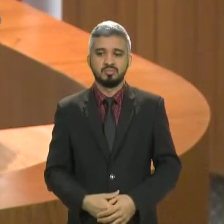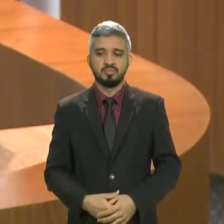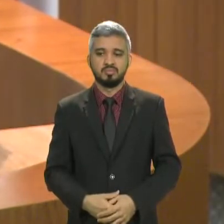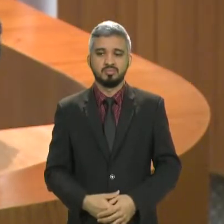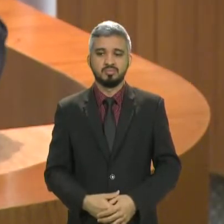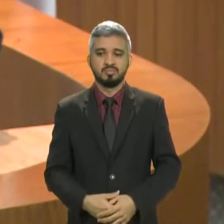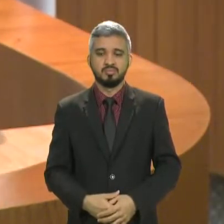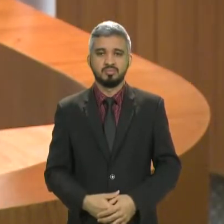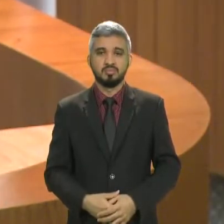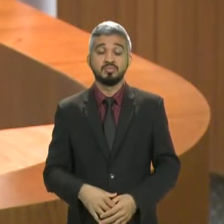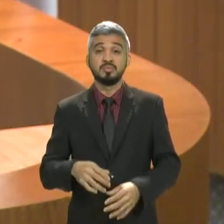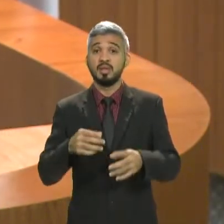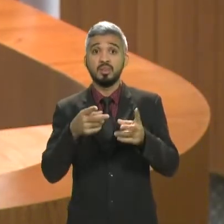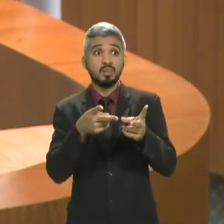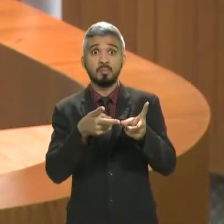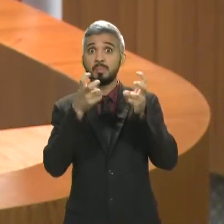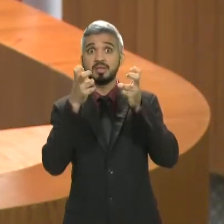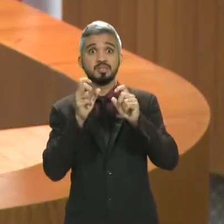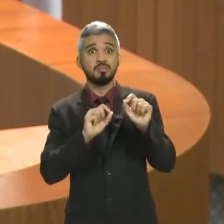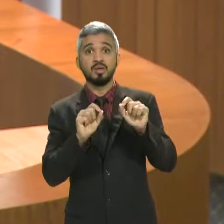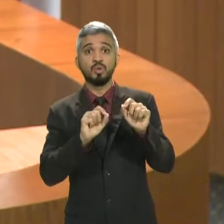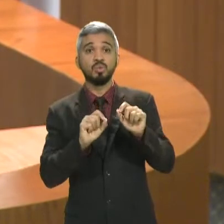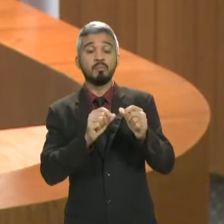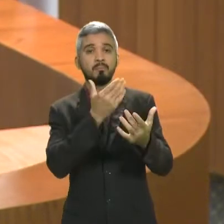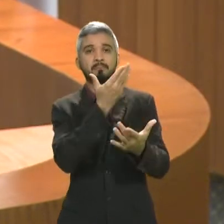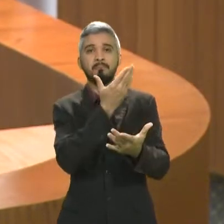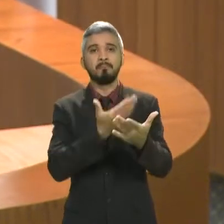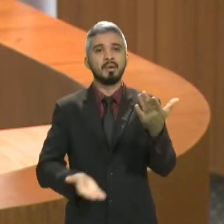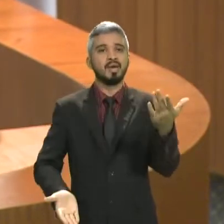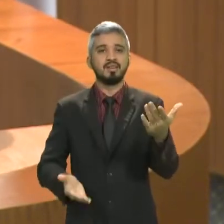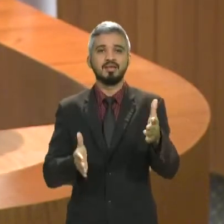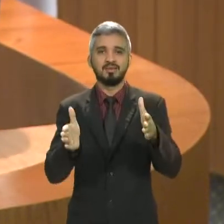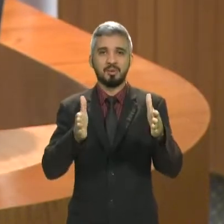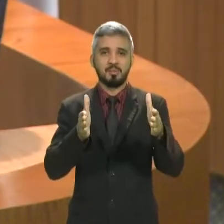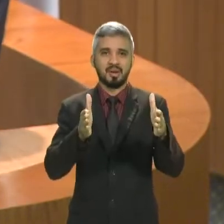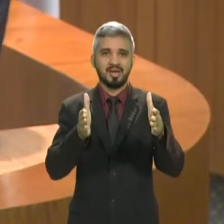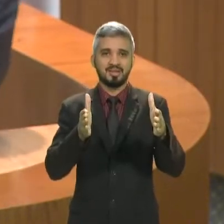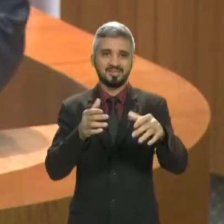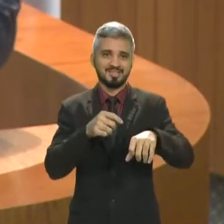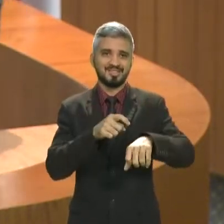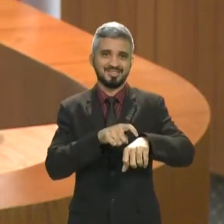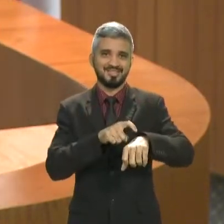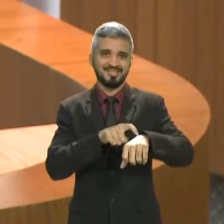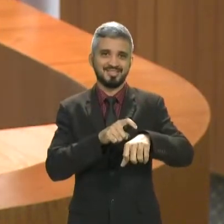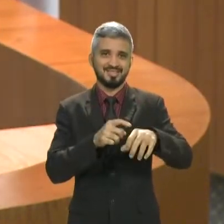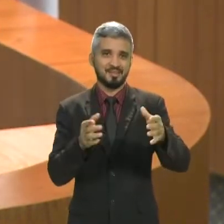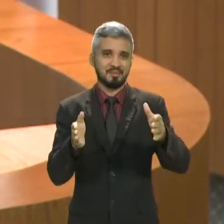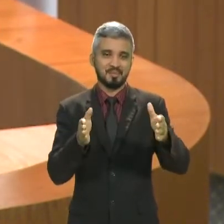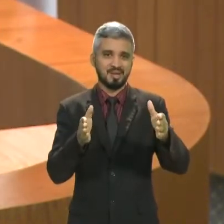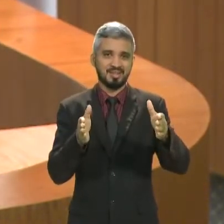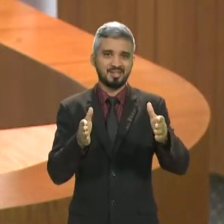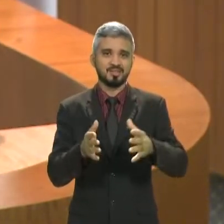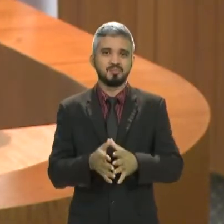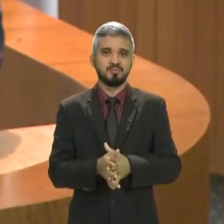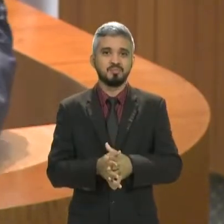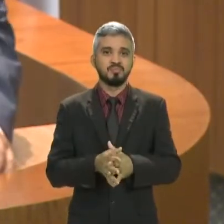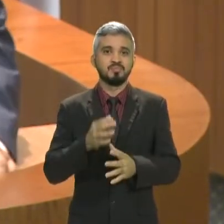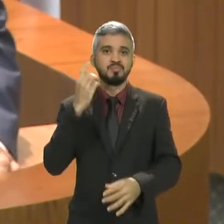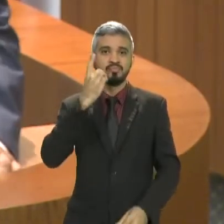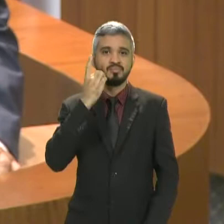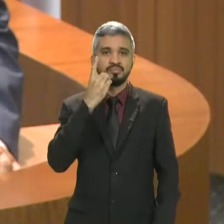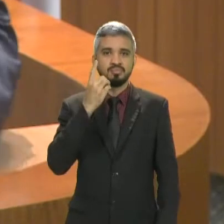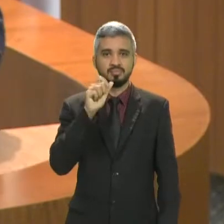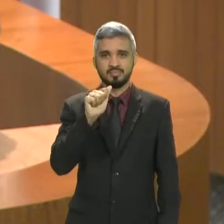a intempestividade que eles perderam no prazo, deputado Arnaldo Melo. Porque Vossa Excelência já foi presidente desta